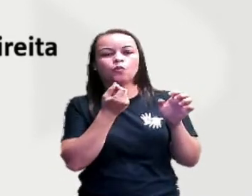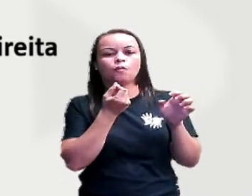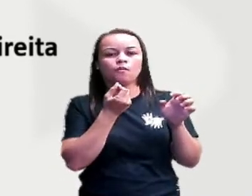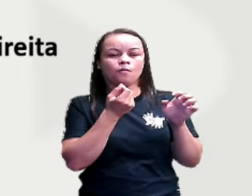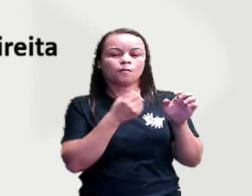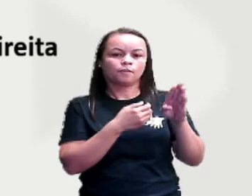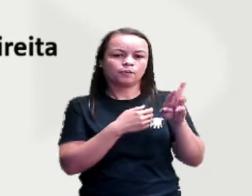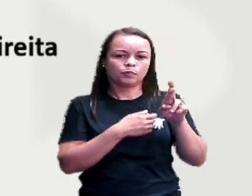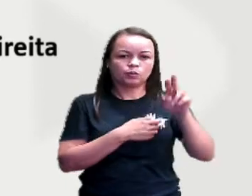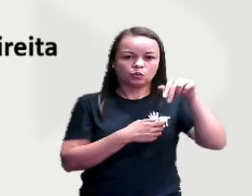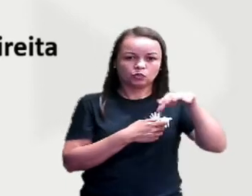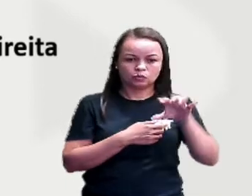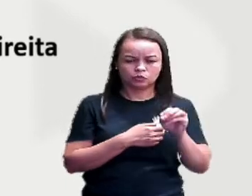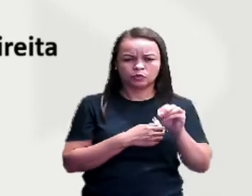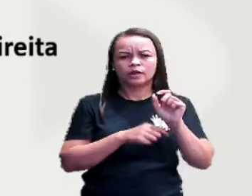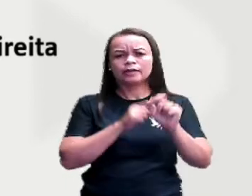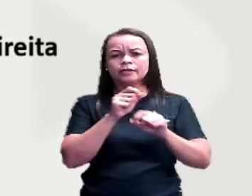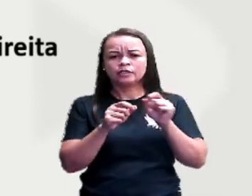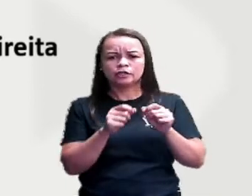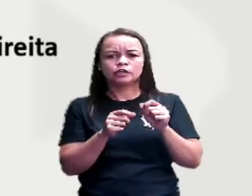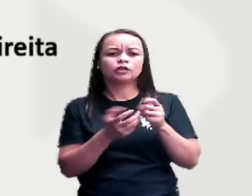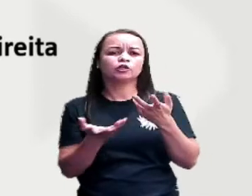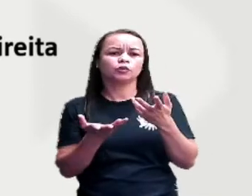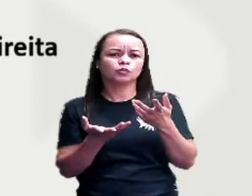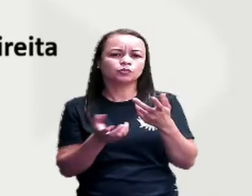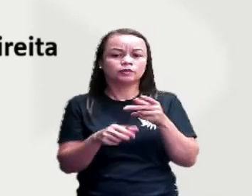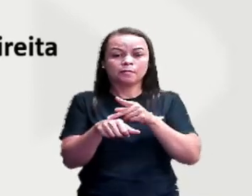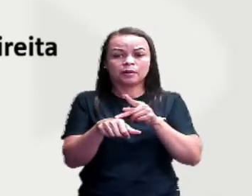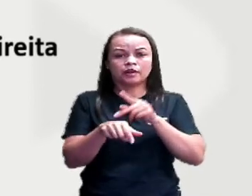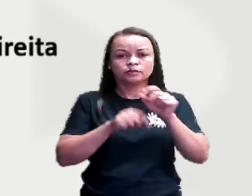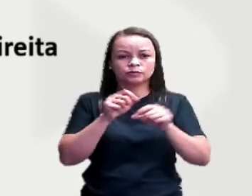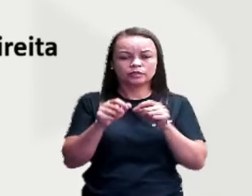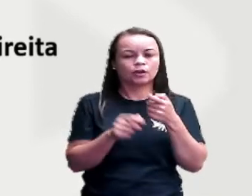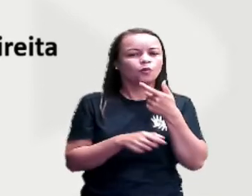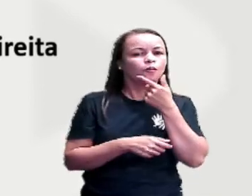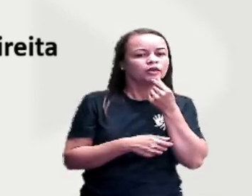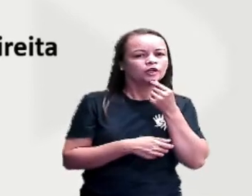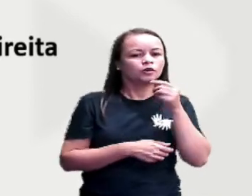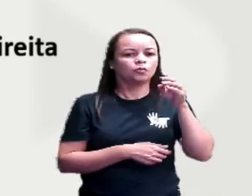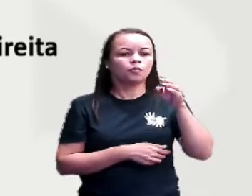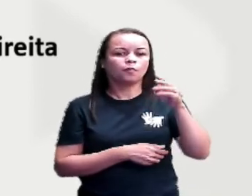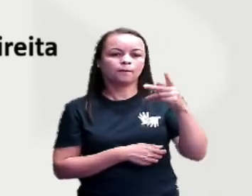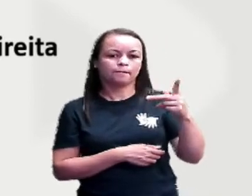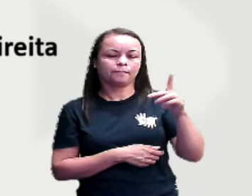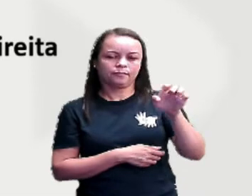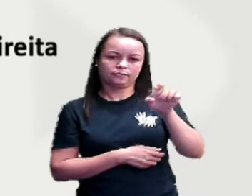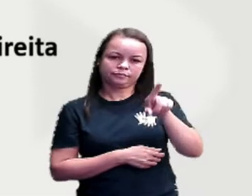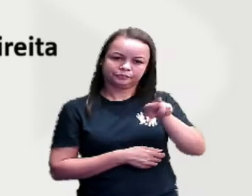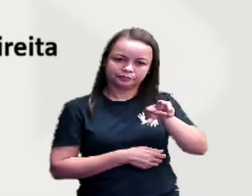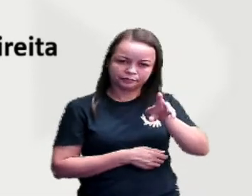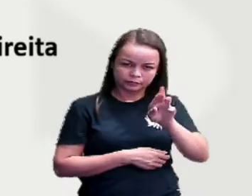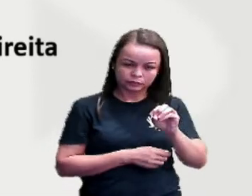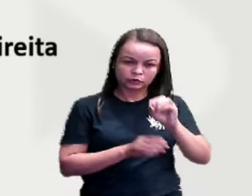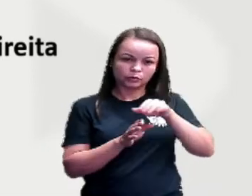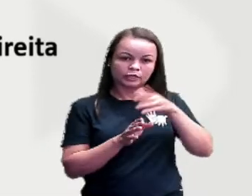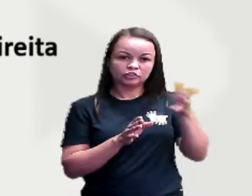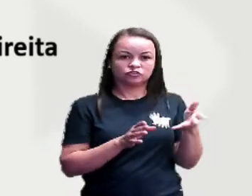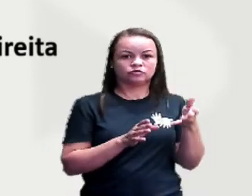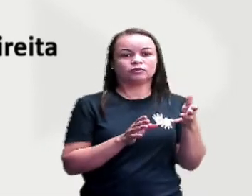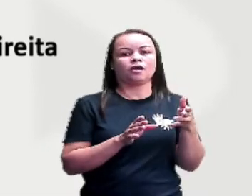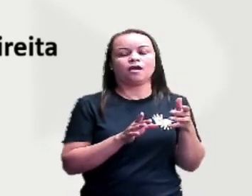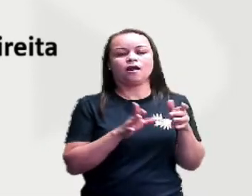Quem é que é Pedro que sobrou? É esse menininho aí, ó, estiloso aí de óculos e casaco,